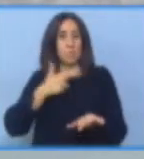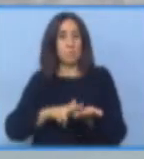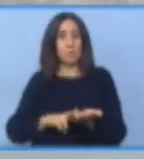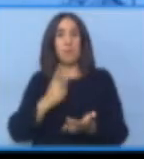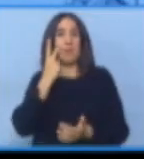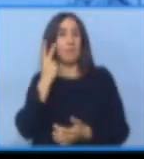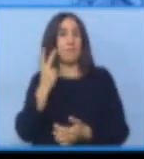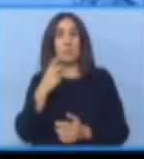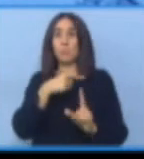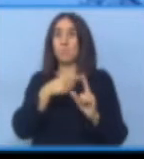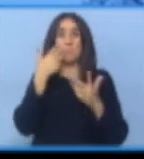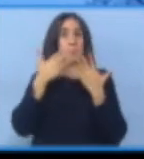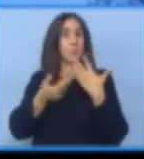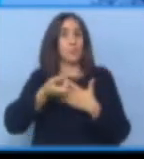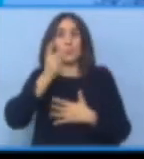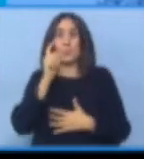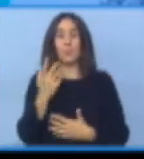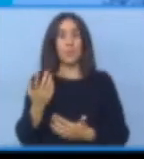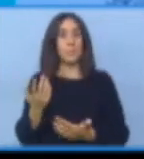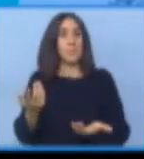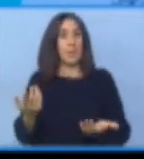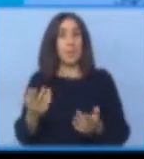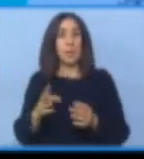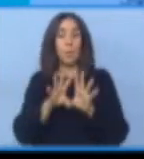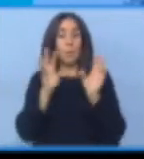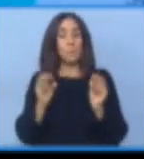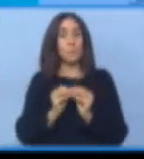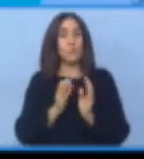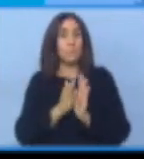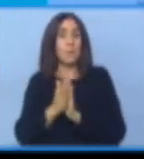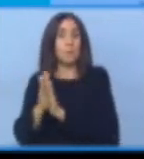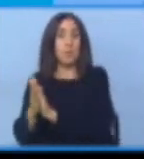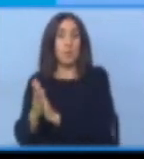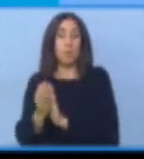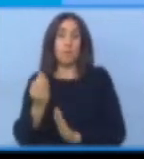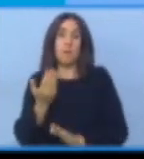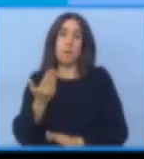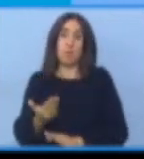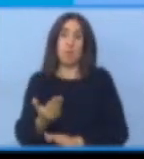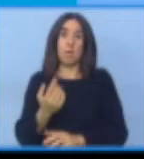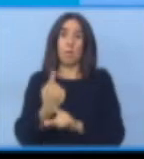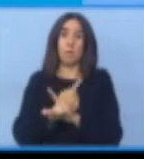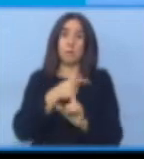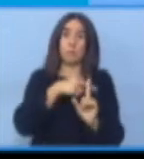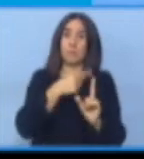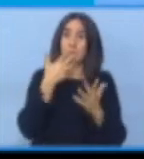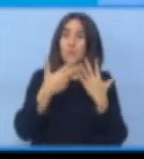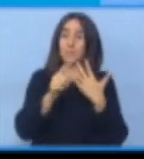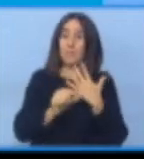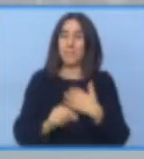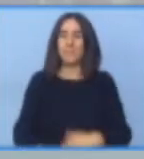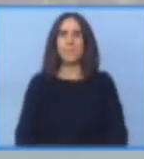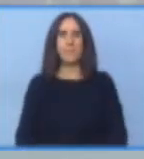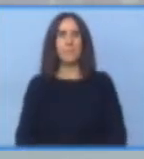vida não é positiva e brilhante, é um conjunto de coisas onde também há coisas positivas e brilhantes.